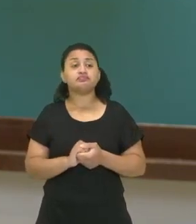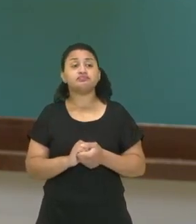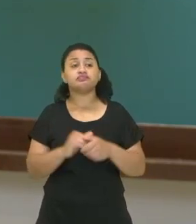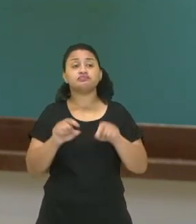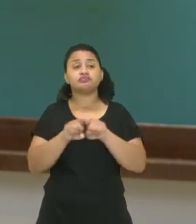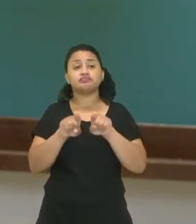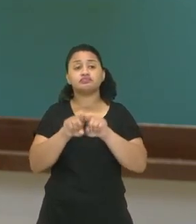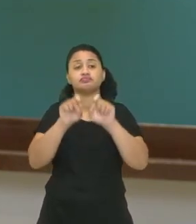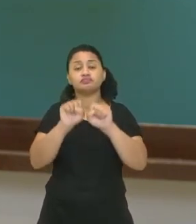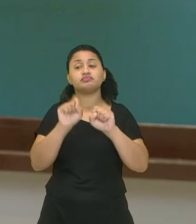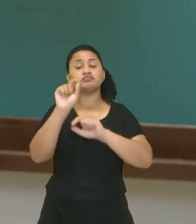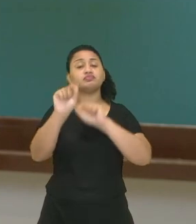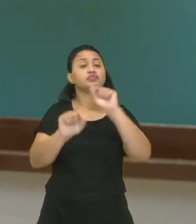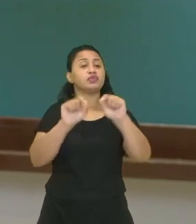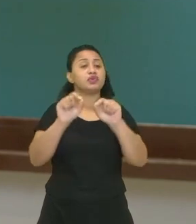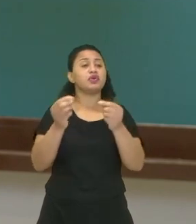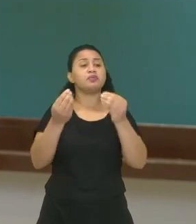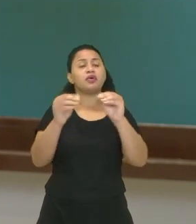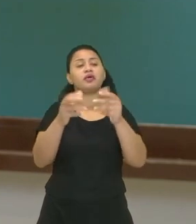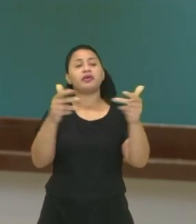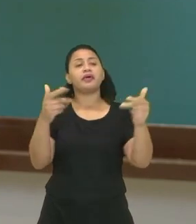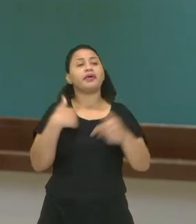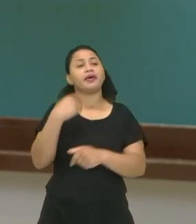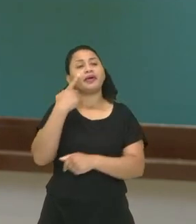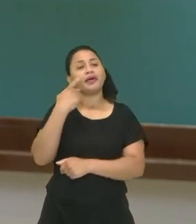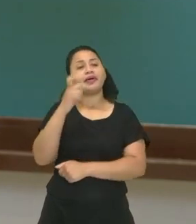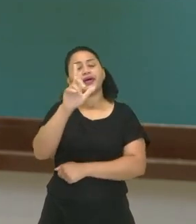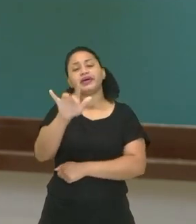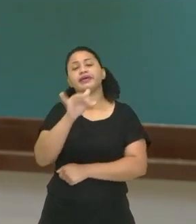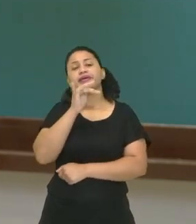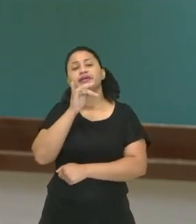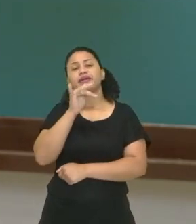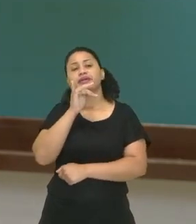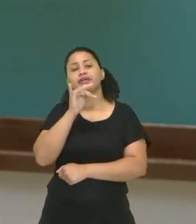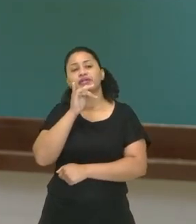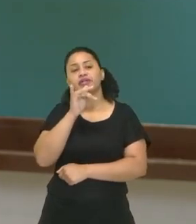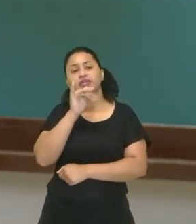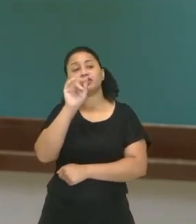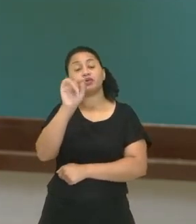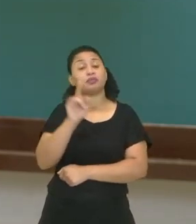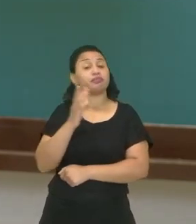pode colocar também algo interessante, como aqui, ó, que é a